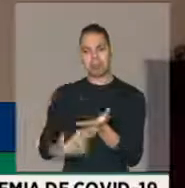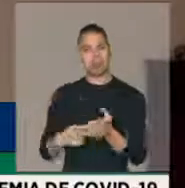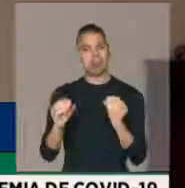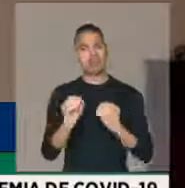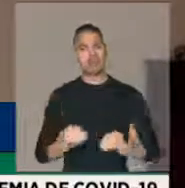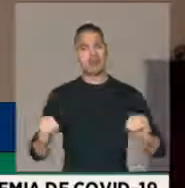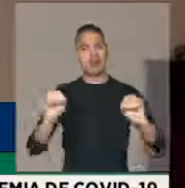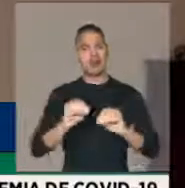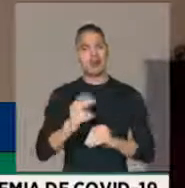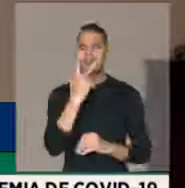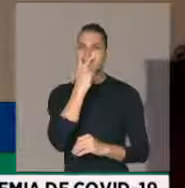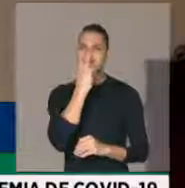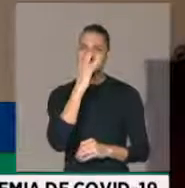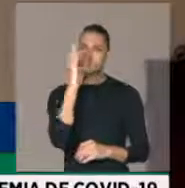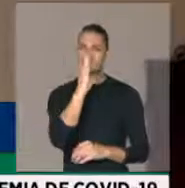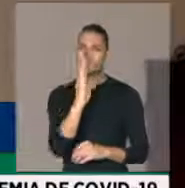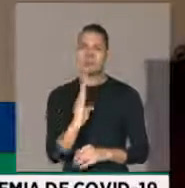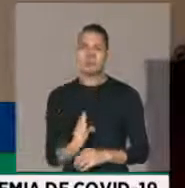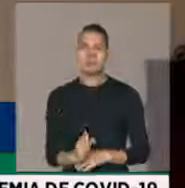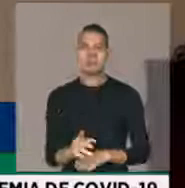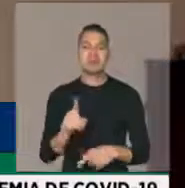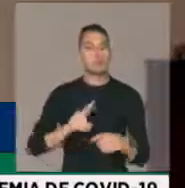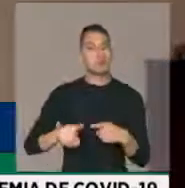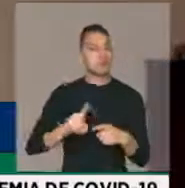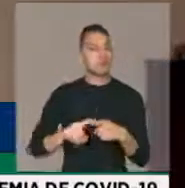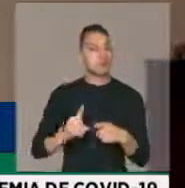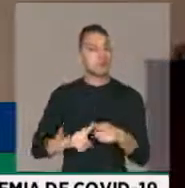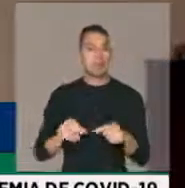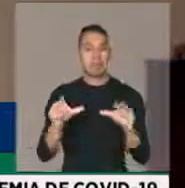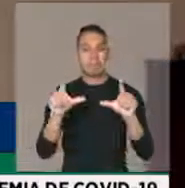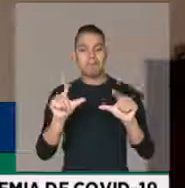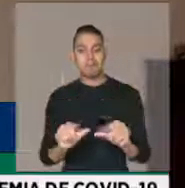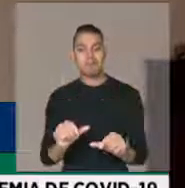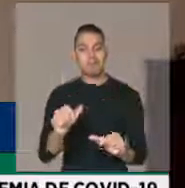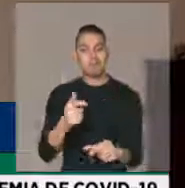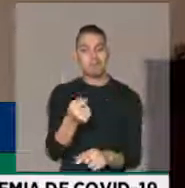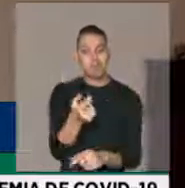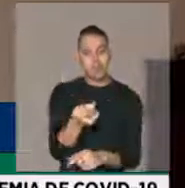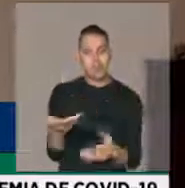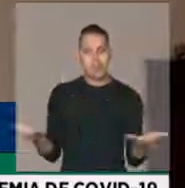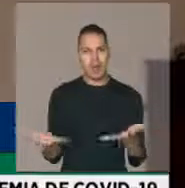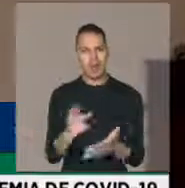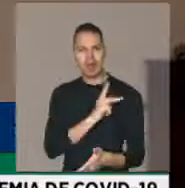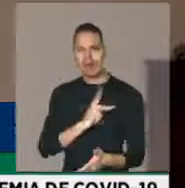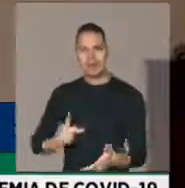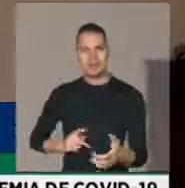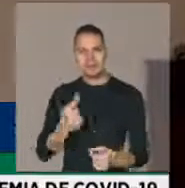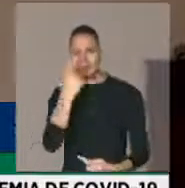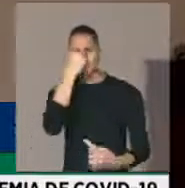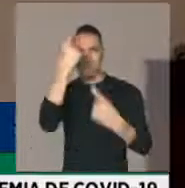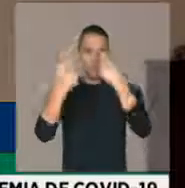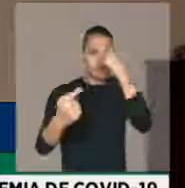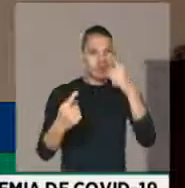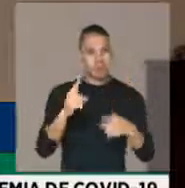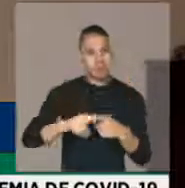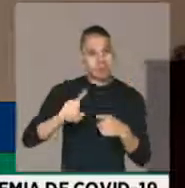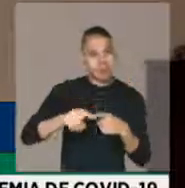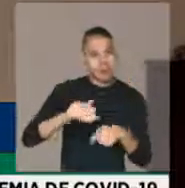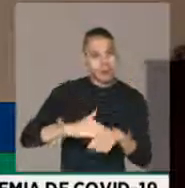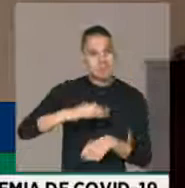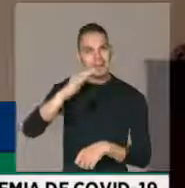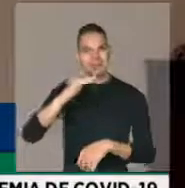como se o Brasil não tivesse problemas suficientes para que o presidente da República gerasse ainda mais instabilidade,